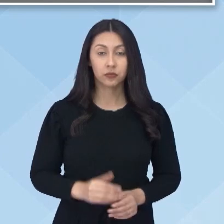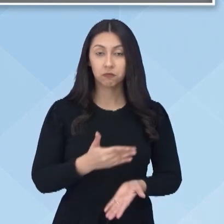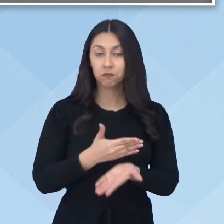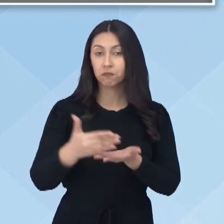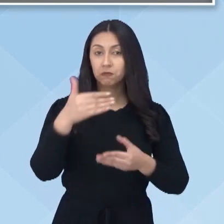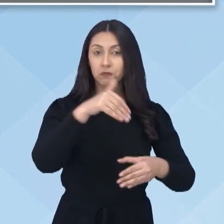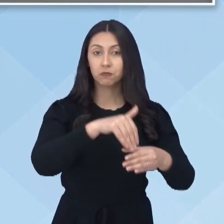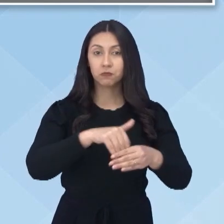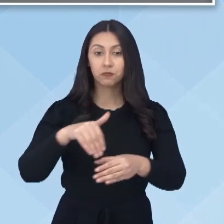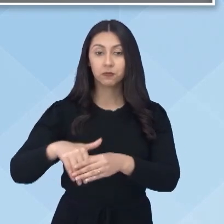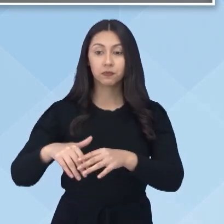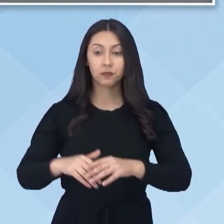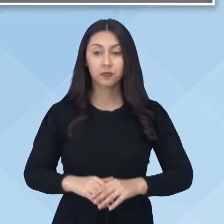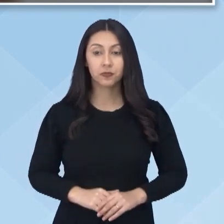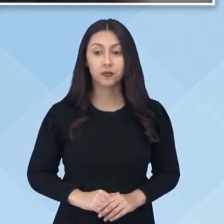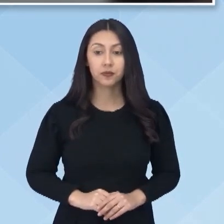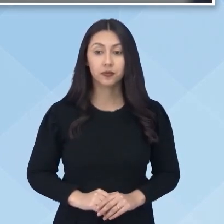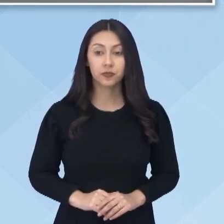Aberta a votação.